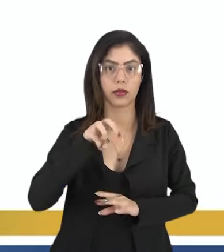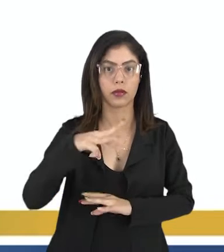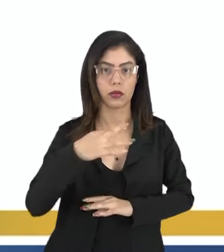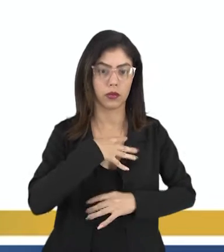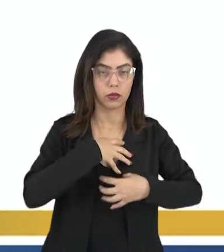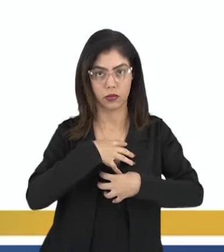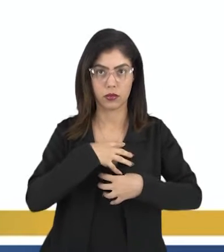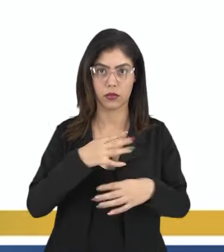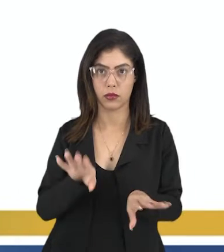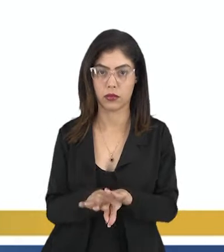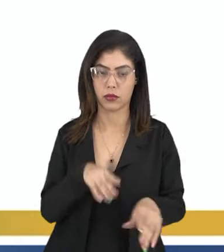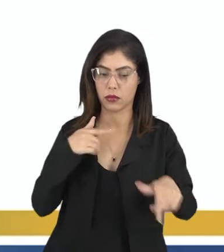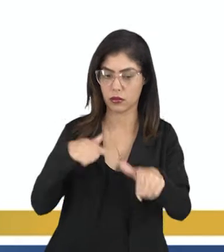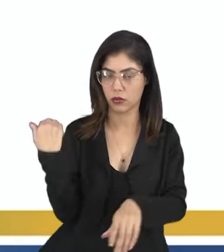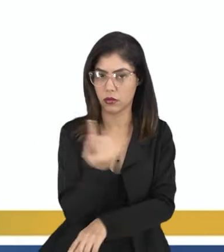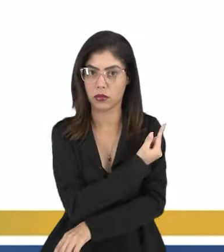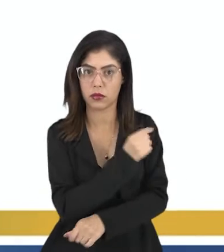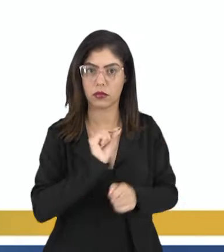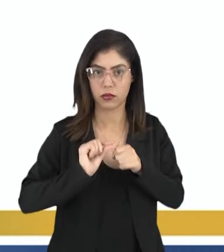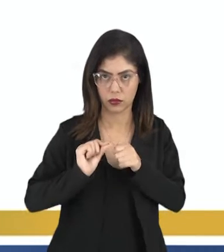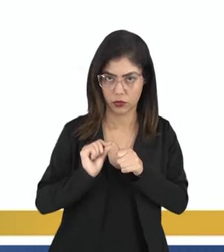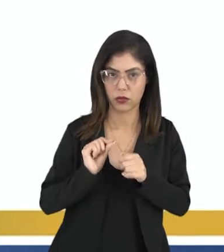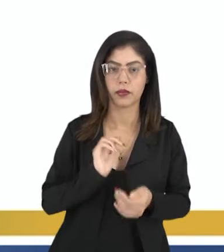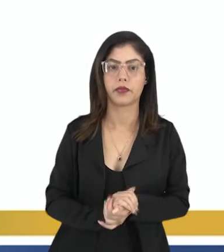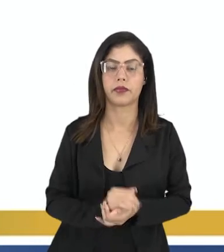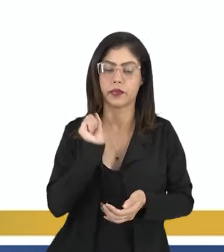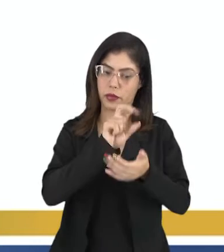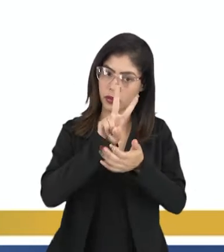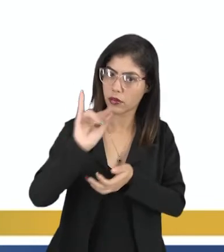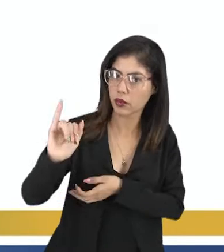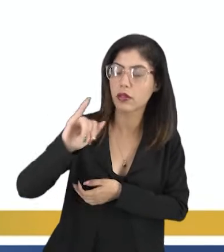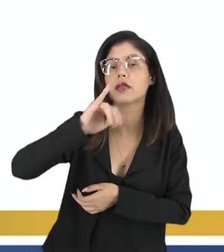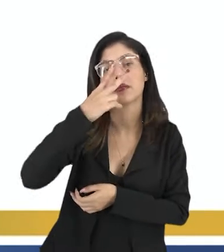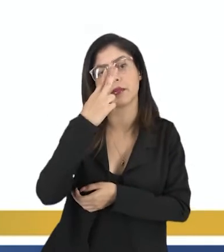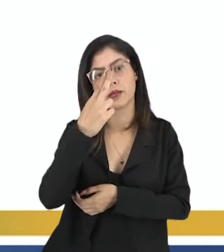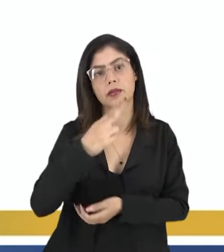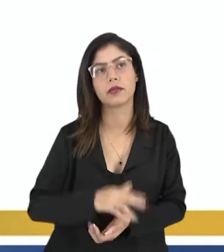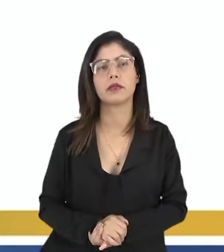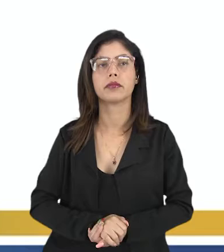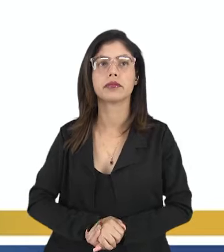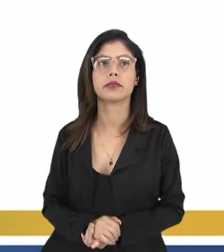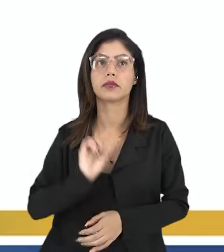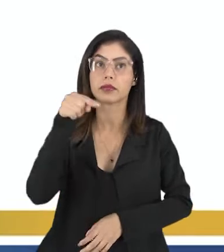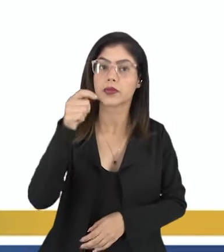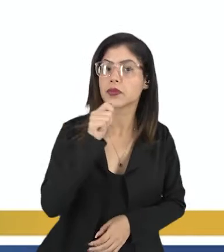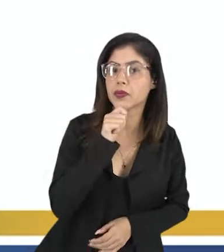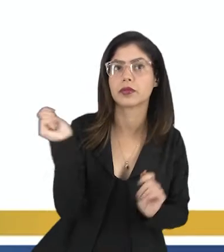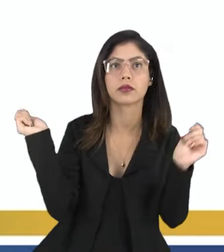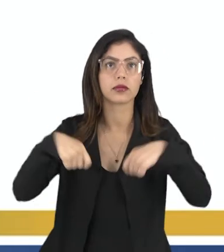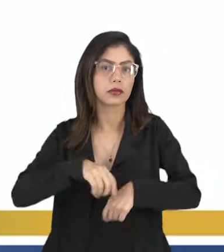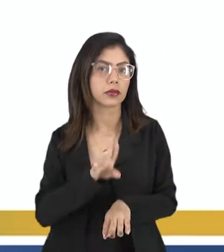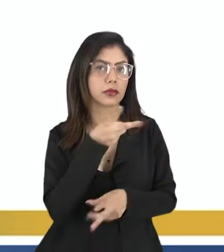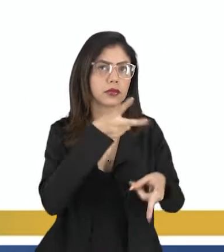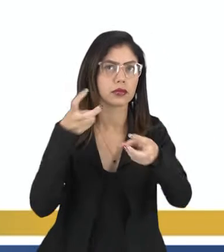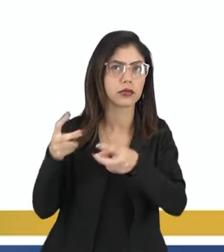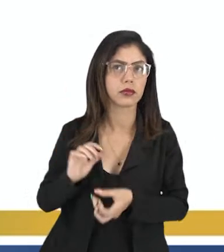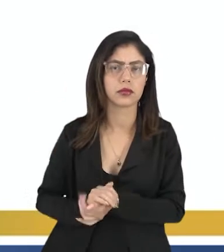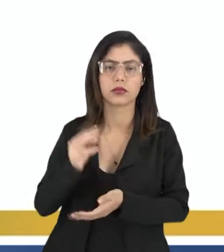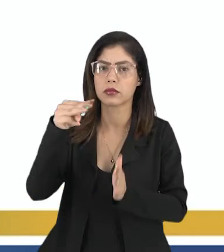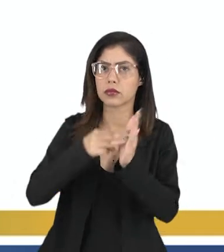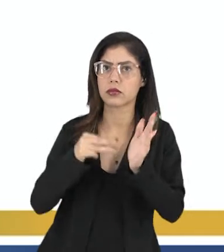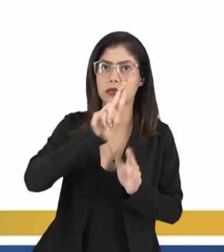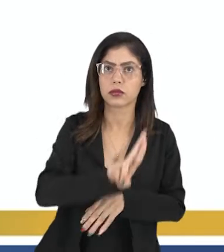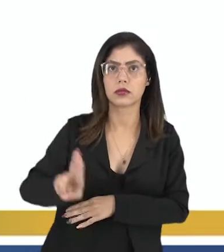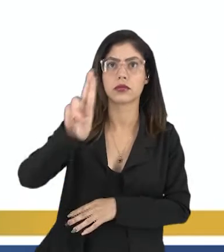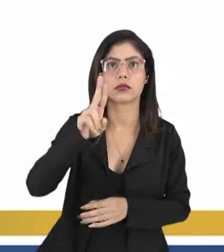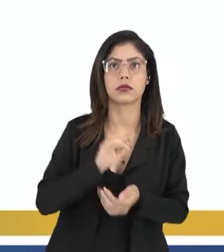nós trabalharmos da aplicação, os juros vai aparecer. Além disso, é possível perceber que